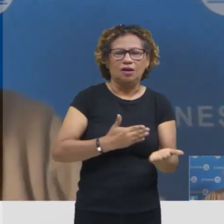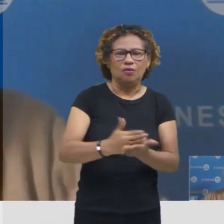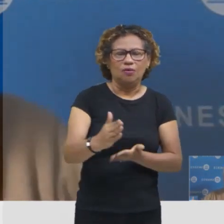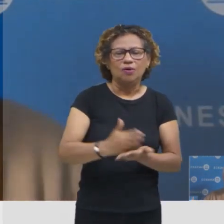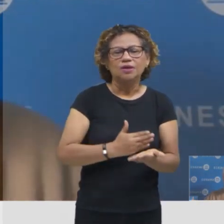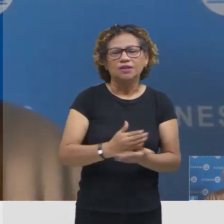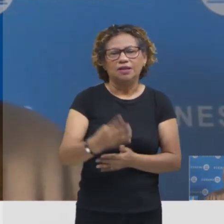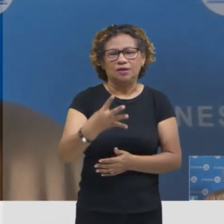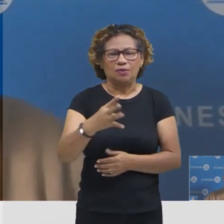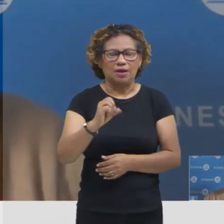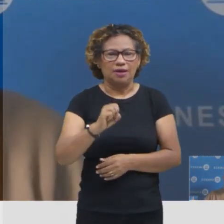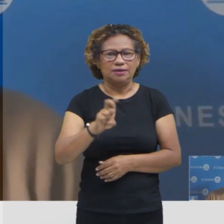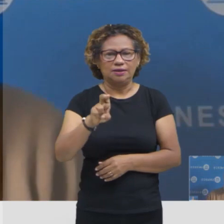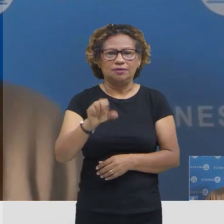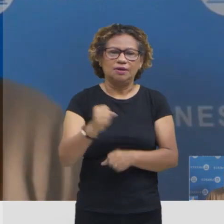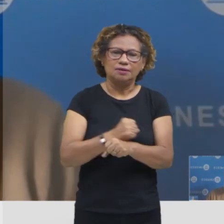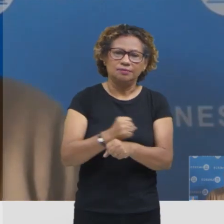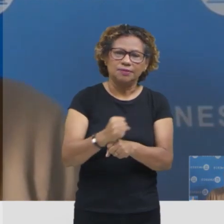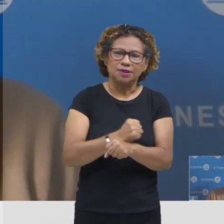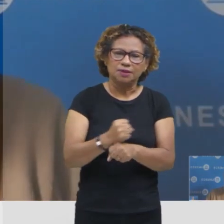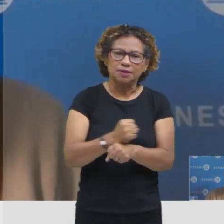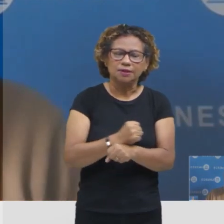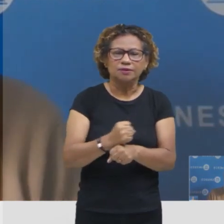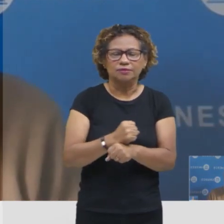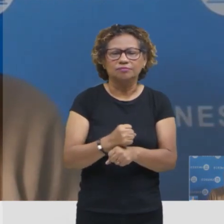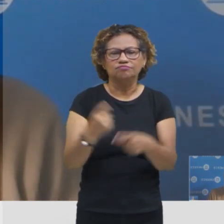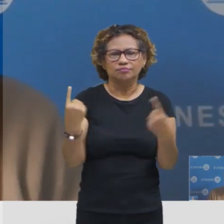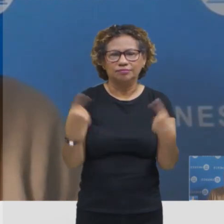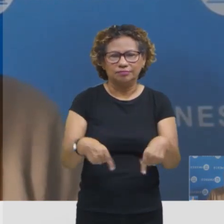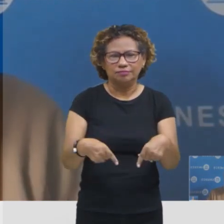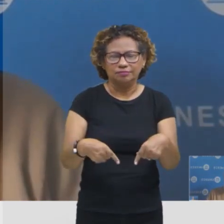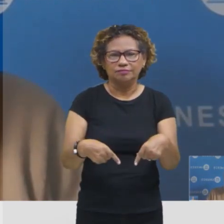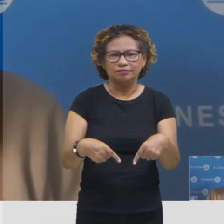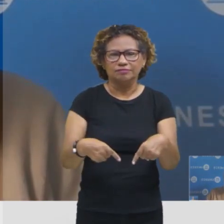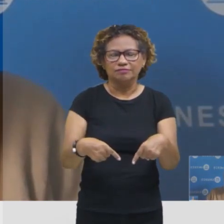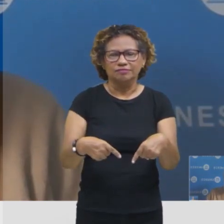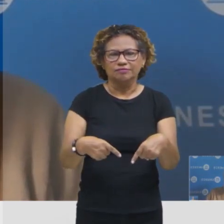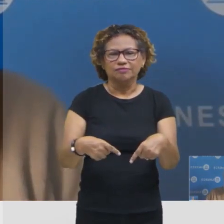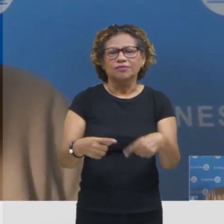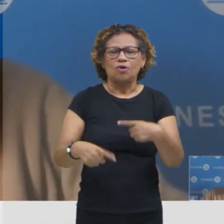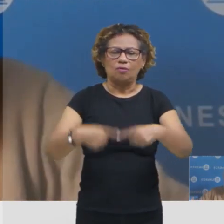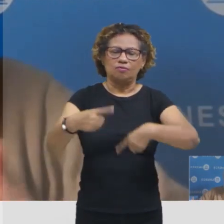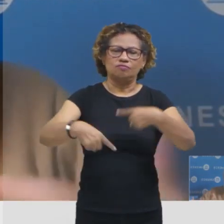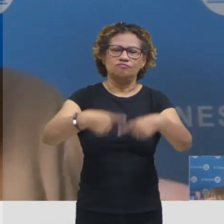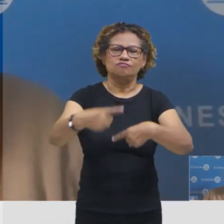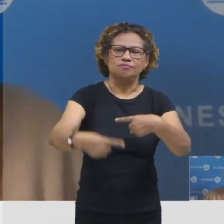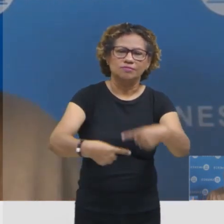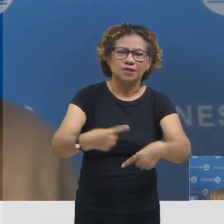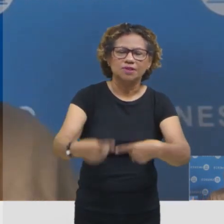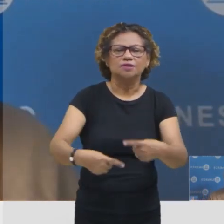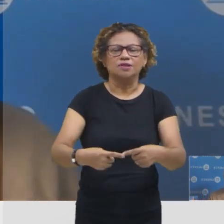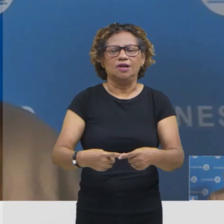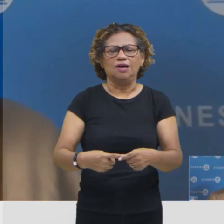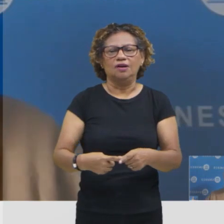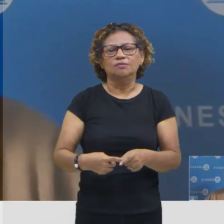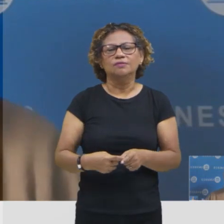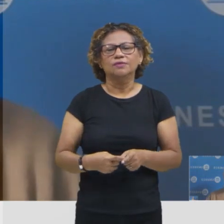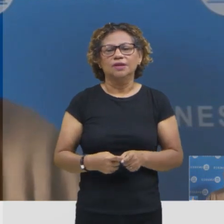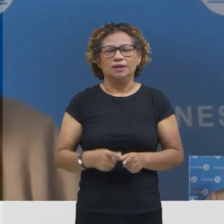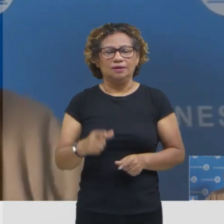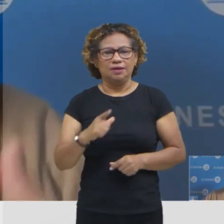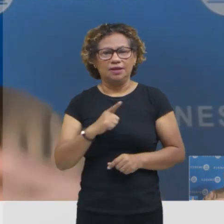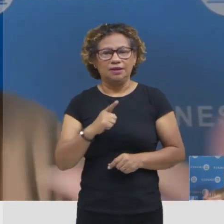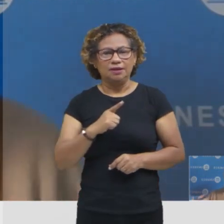anos, 50 anos, é um desafio de uma geração que vai ter que ser inevitavelmente